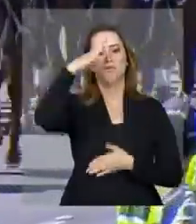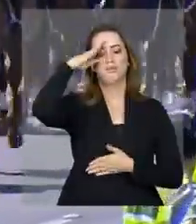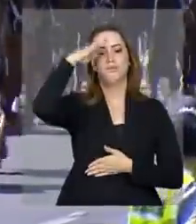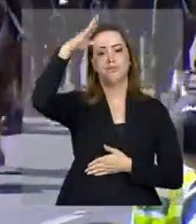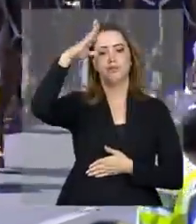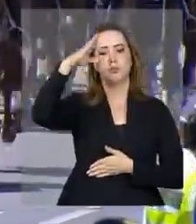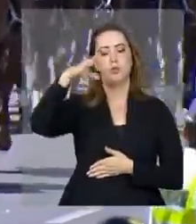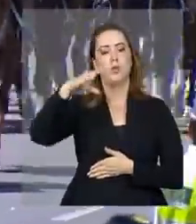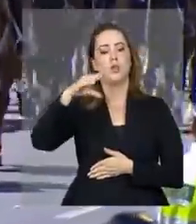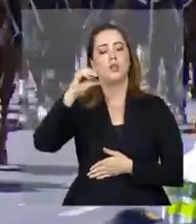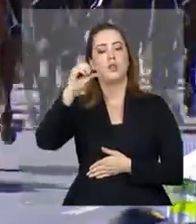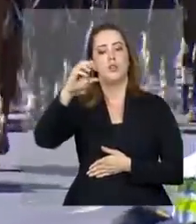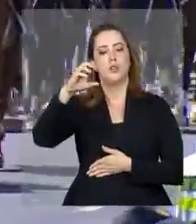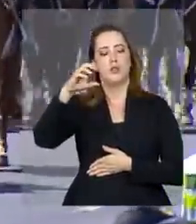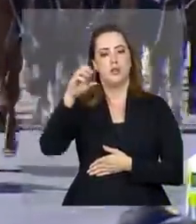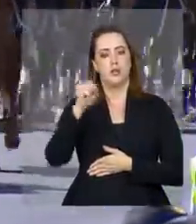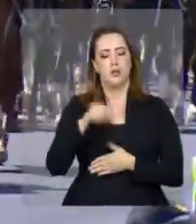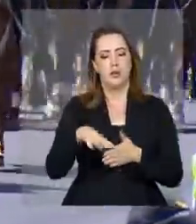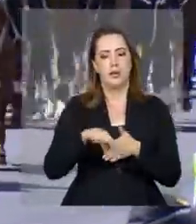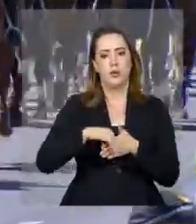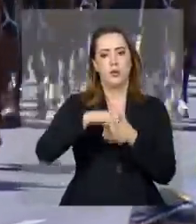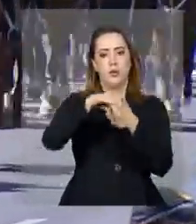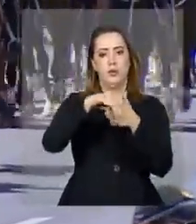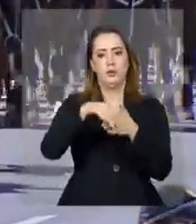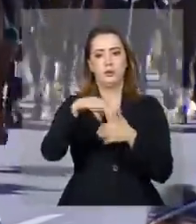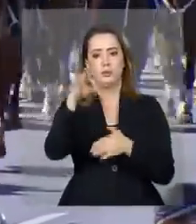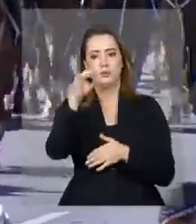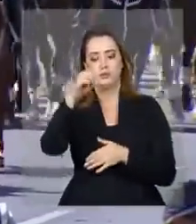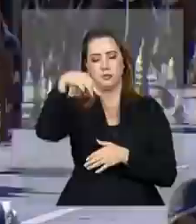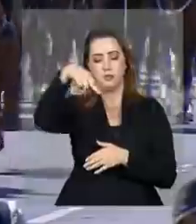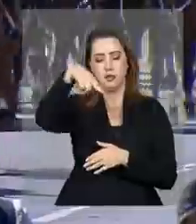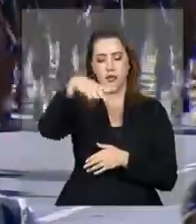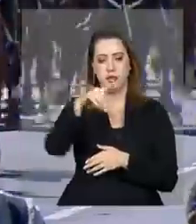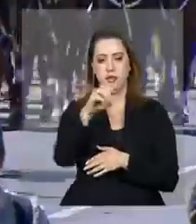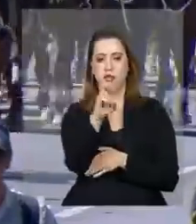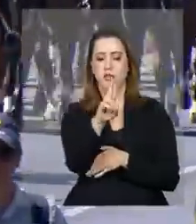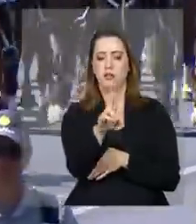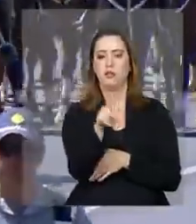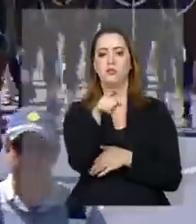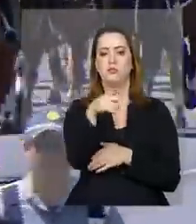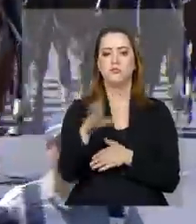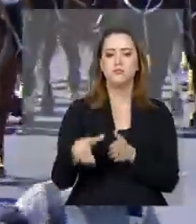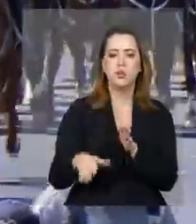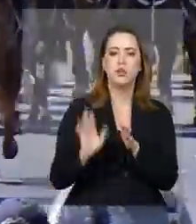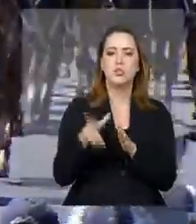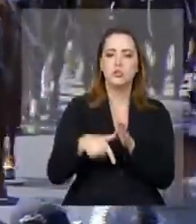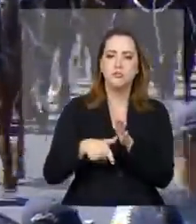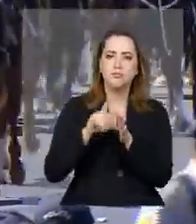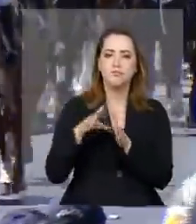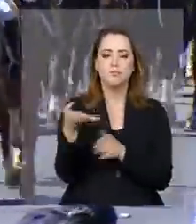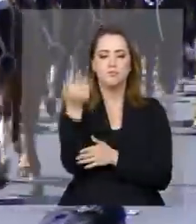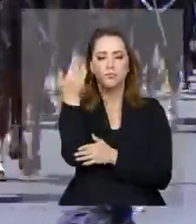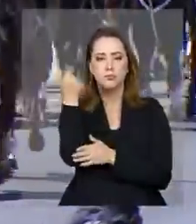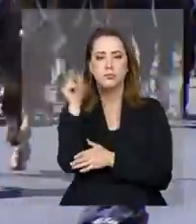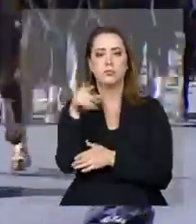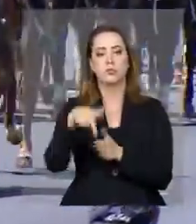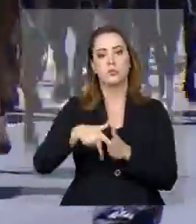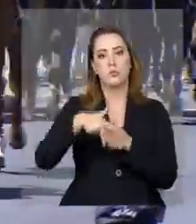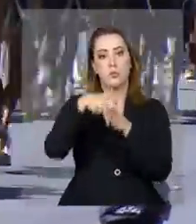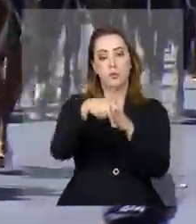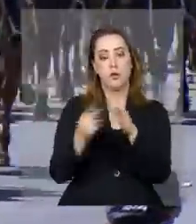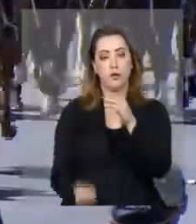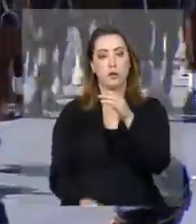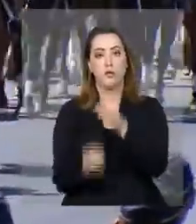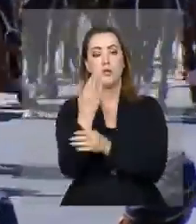Tenente Coronel Fender. É a unidade mais antiga da arma de cavalaria do Exército Brasileiro, criada